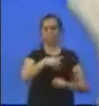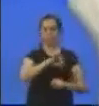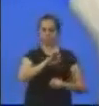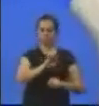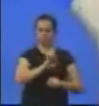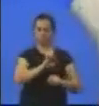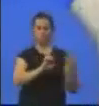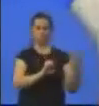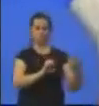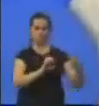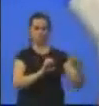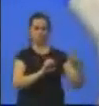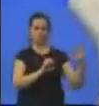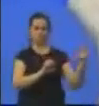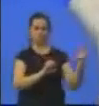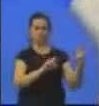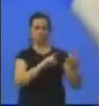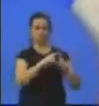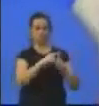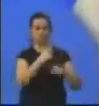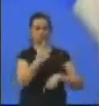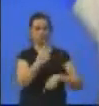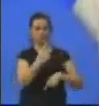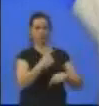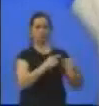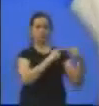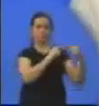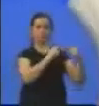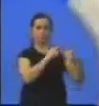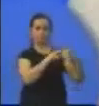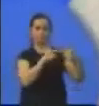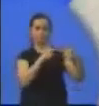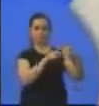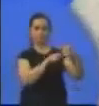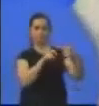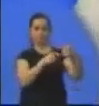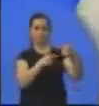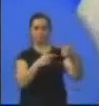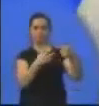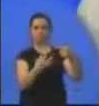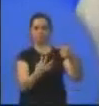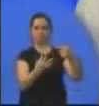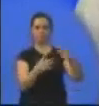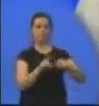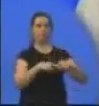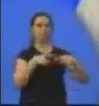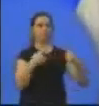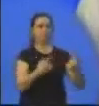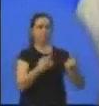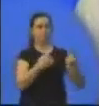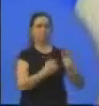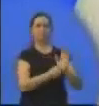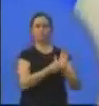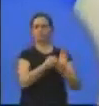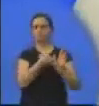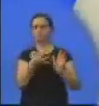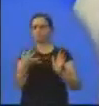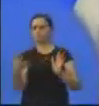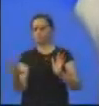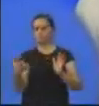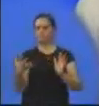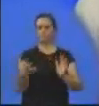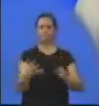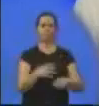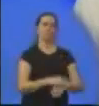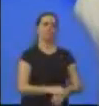de 3x² mais 1 sobre x menos 4, quando x tende para mais infinito.